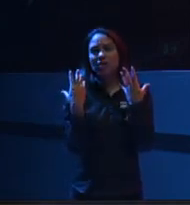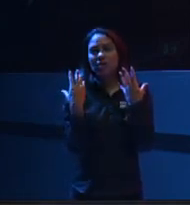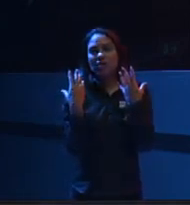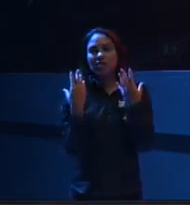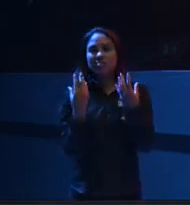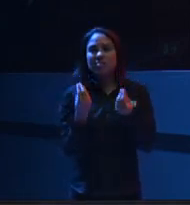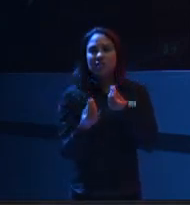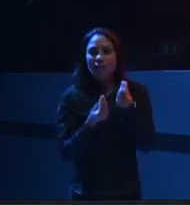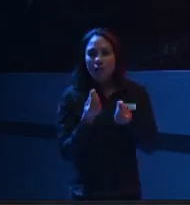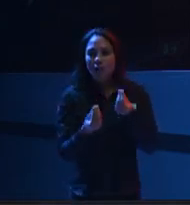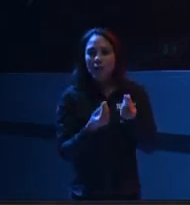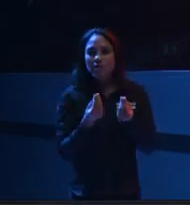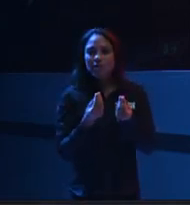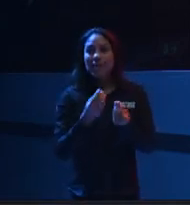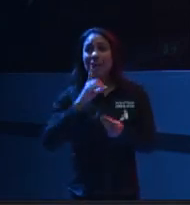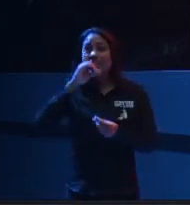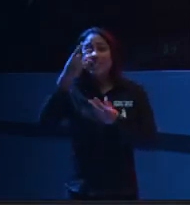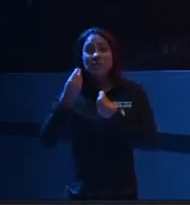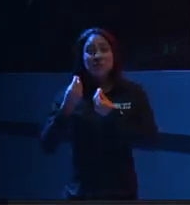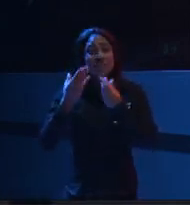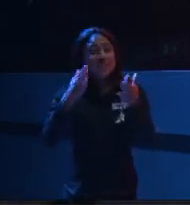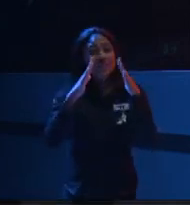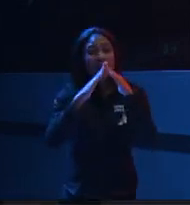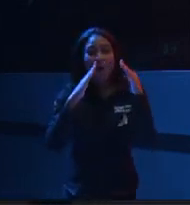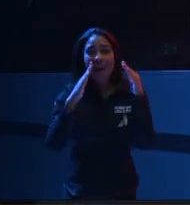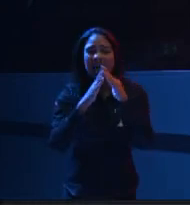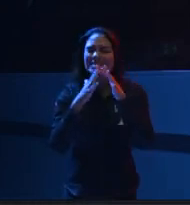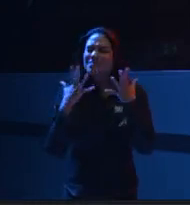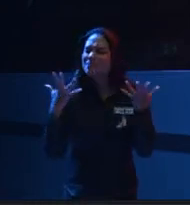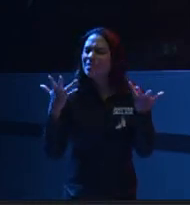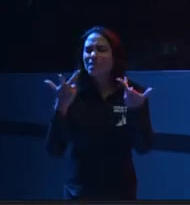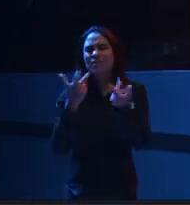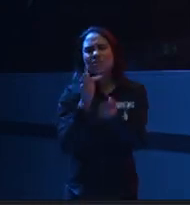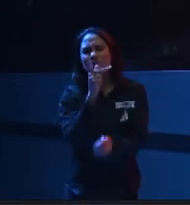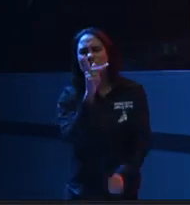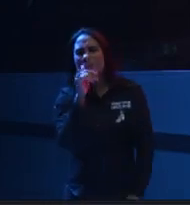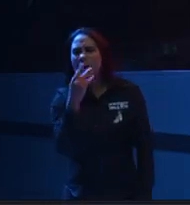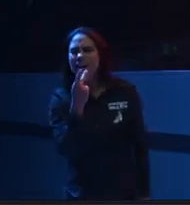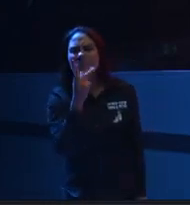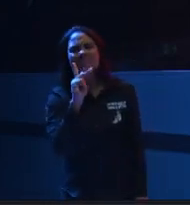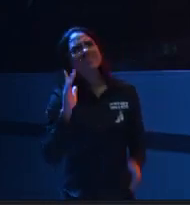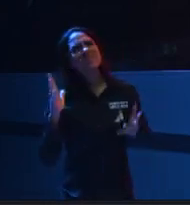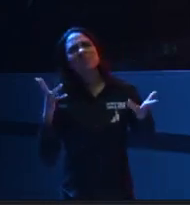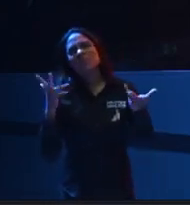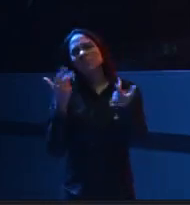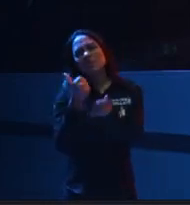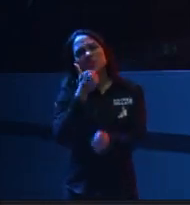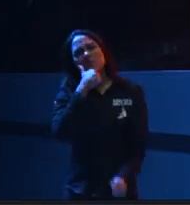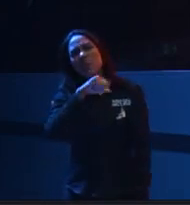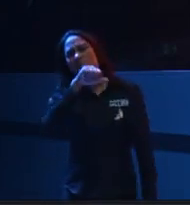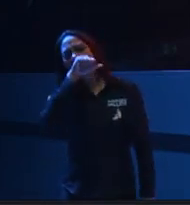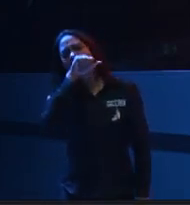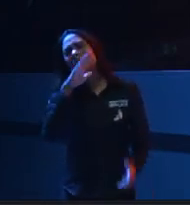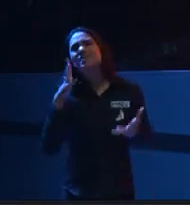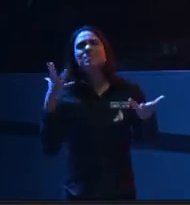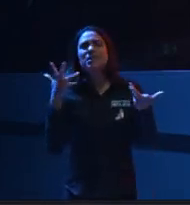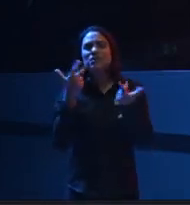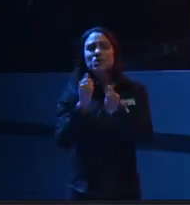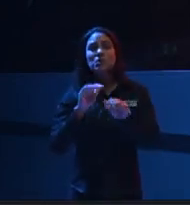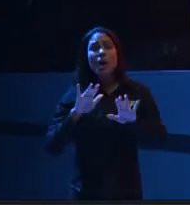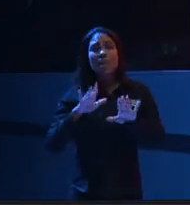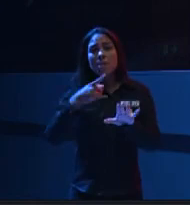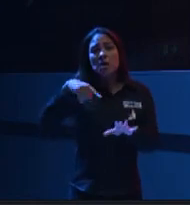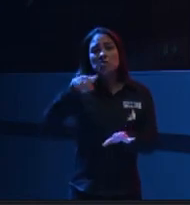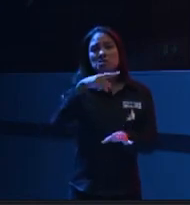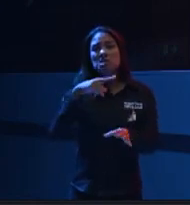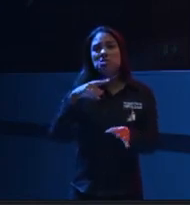e Deus te colocou no ar maravilhoso te deu um pai homem de Deus uma mulher de Deus a tua mãe mas você não aprende as